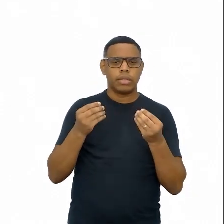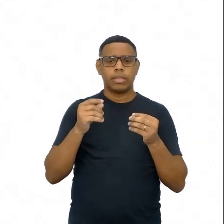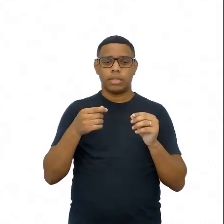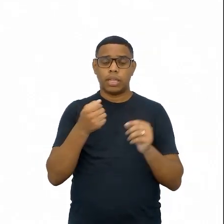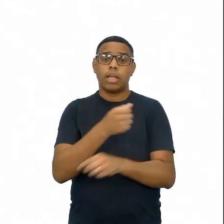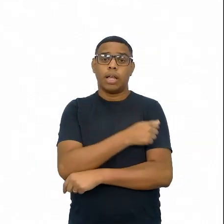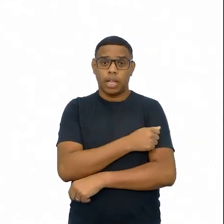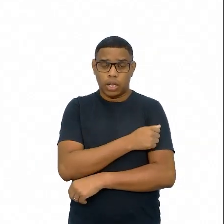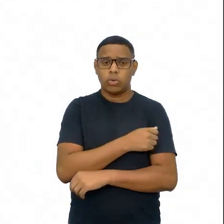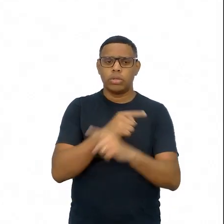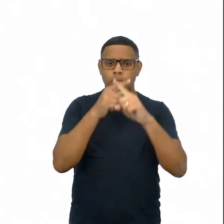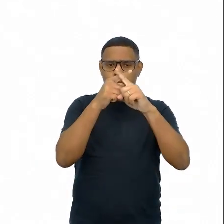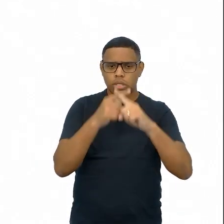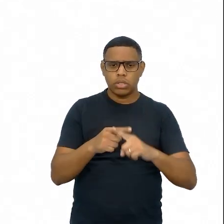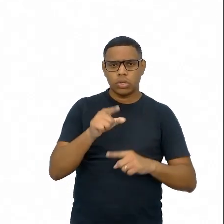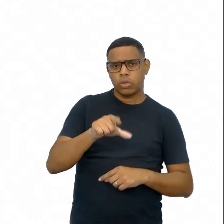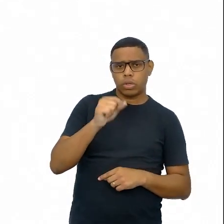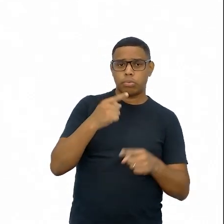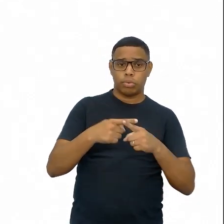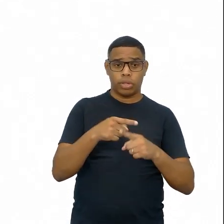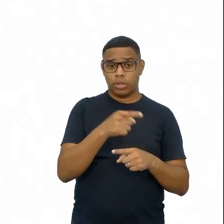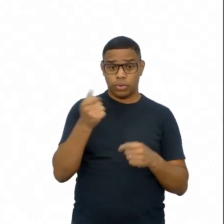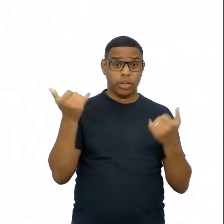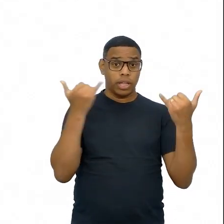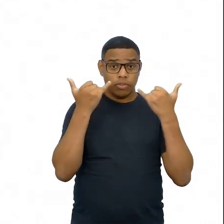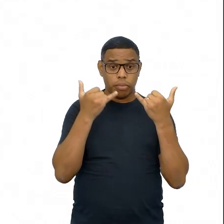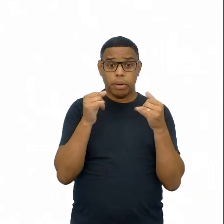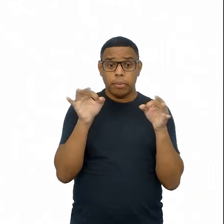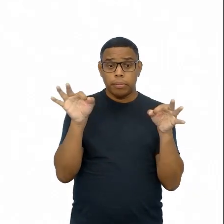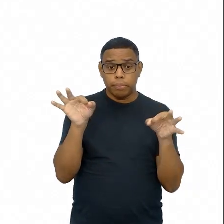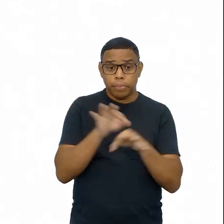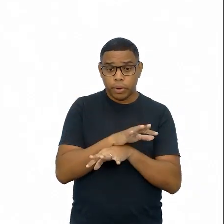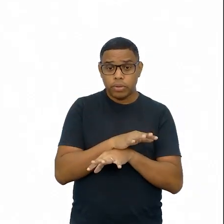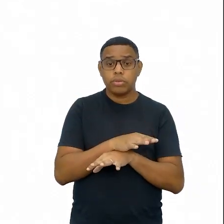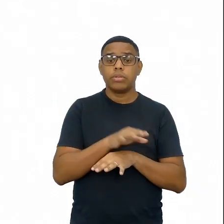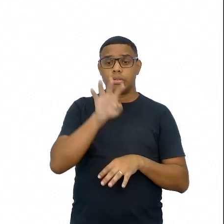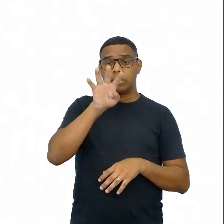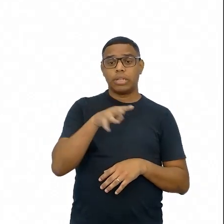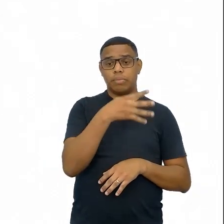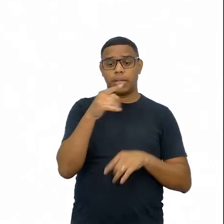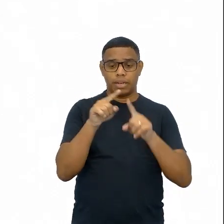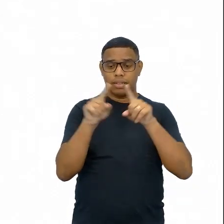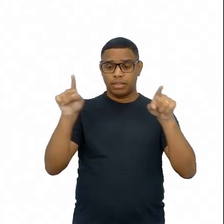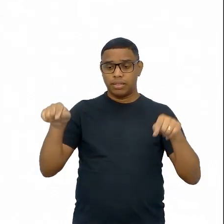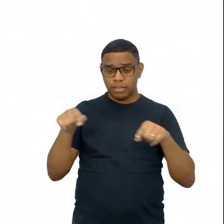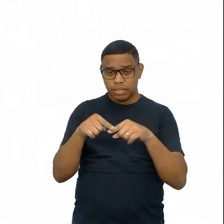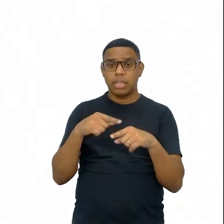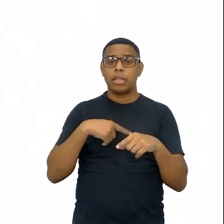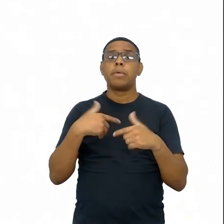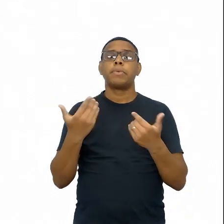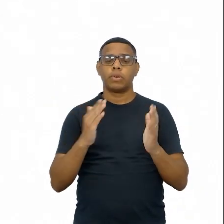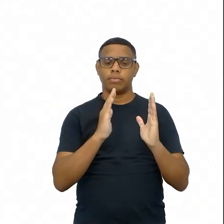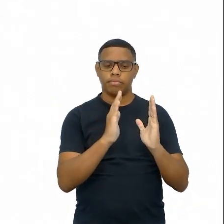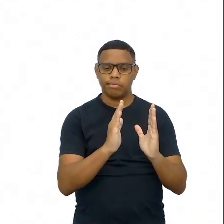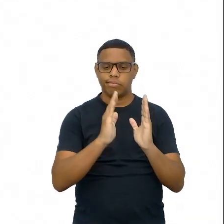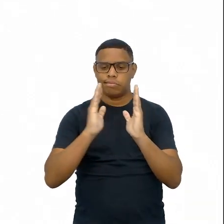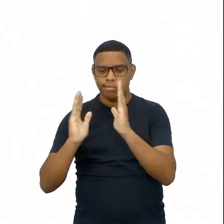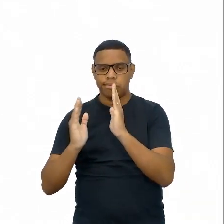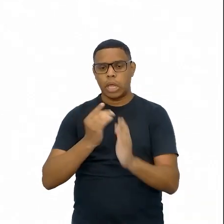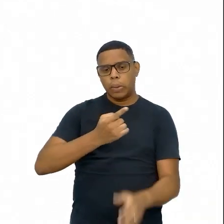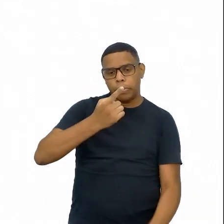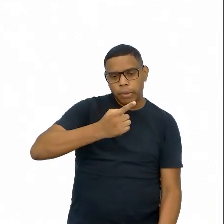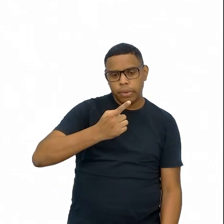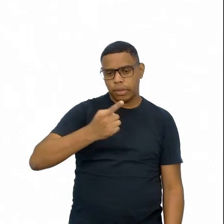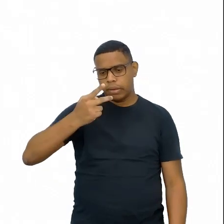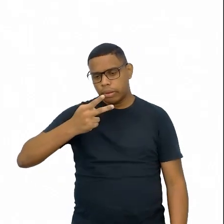também pensam, né? Já que todos os dados já se encontram na tabela e na mesma ordem, pois há uma